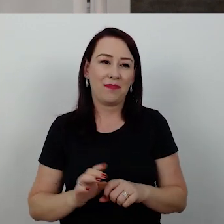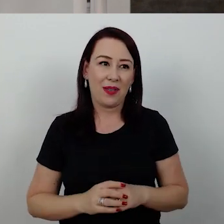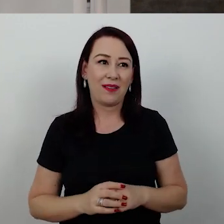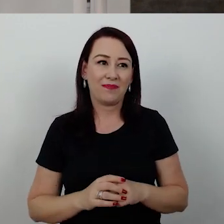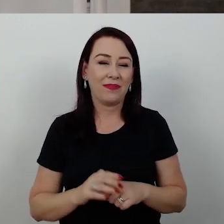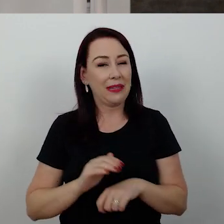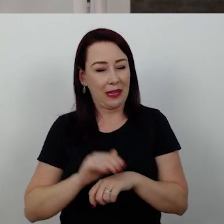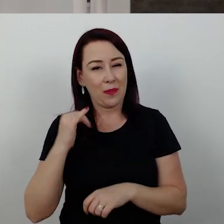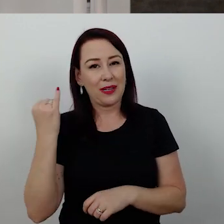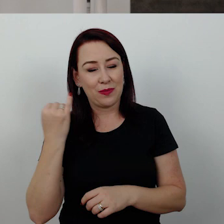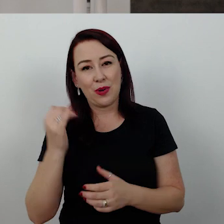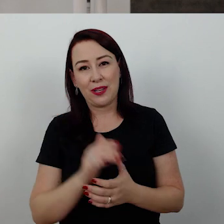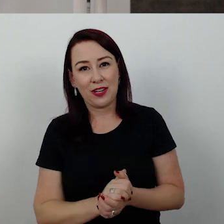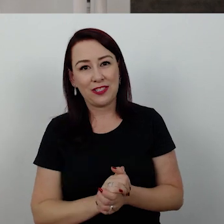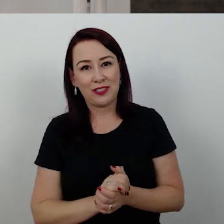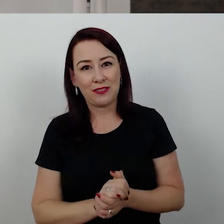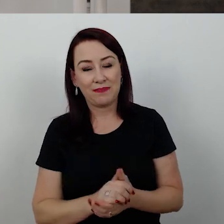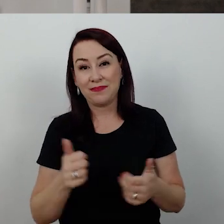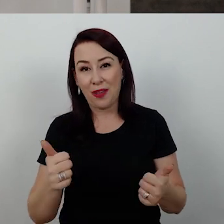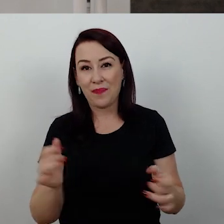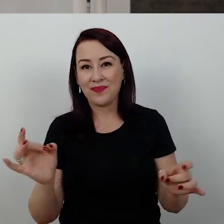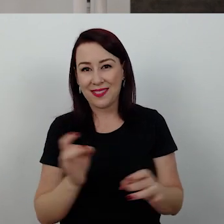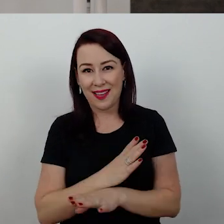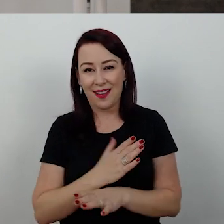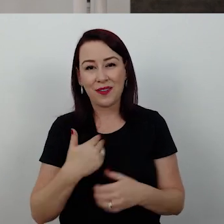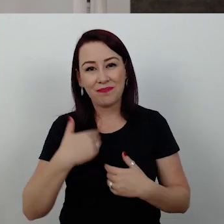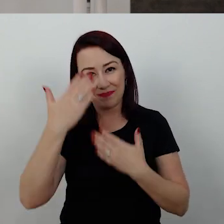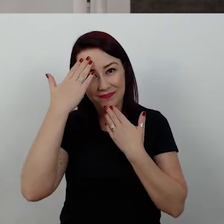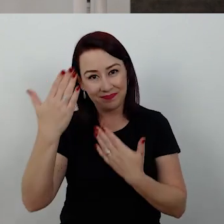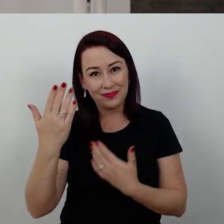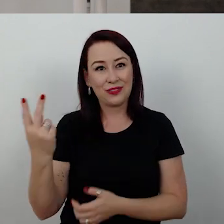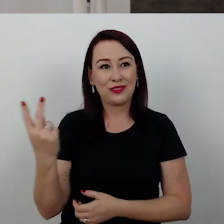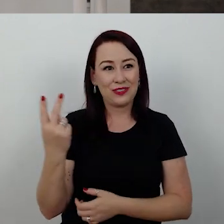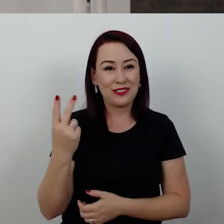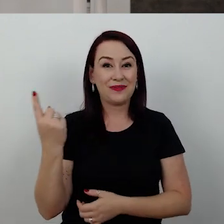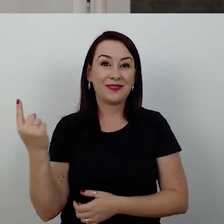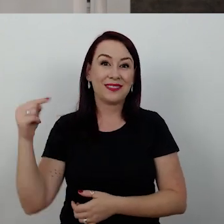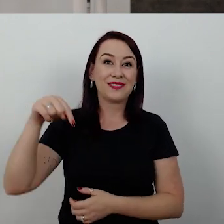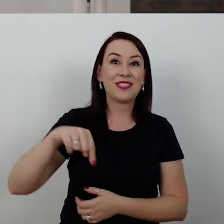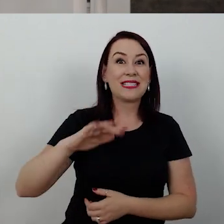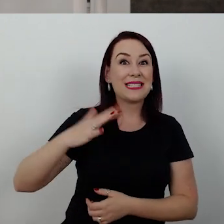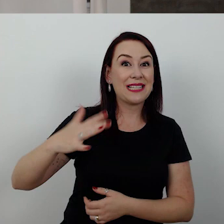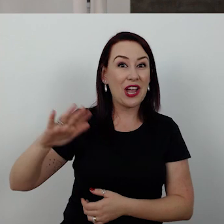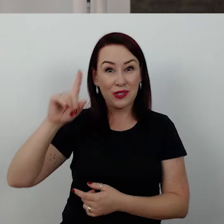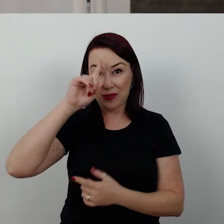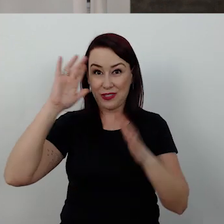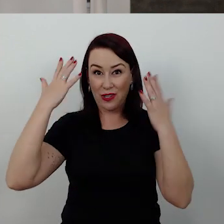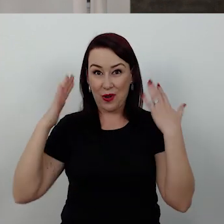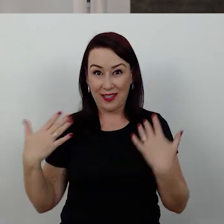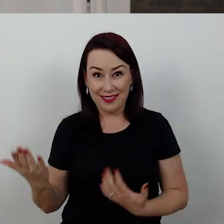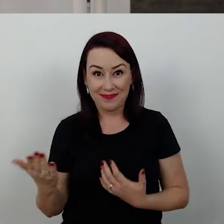que é o mais importante. Gente, então, encerrando, agradecer muito a Tami, que veio de Santos,